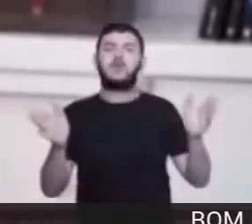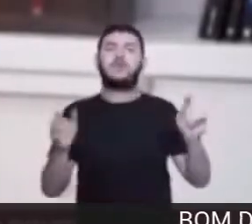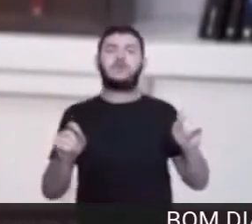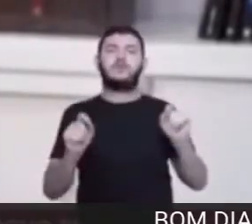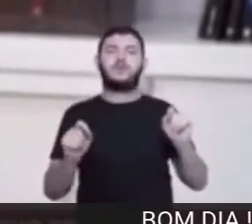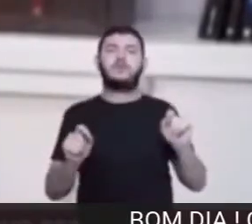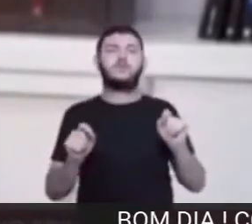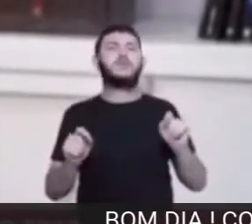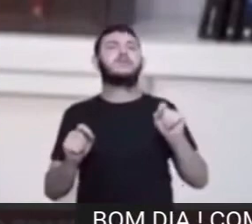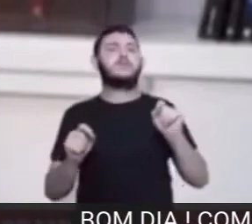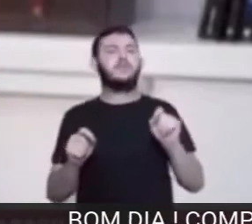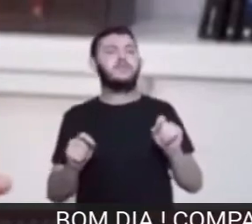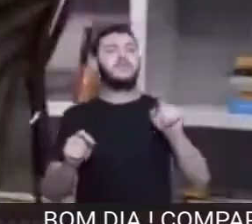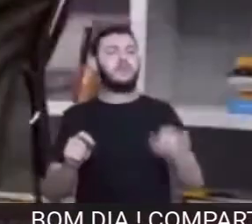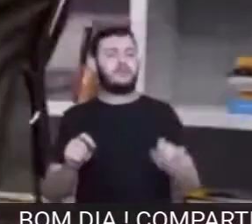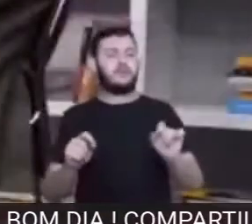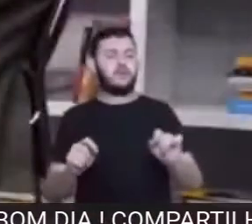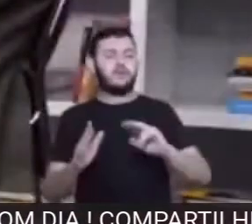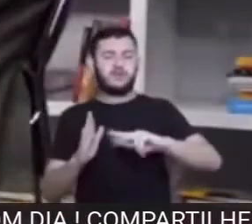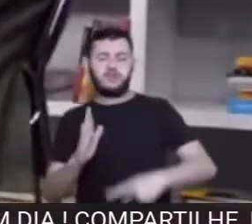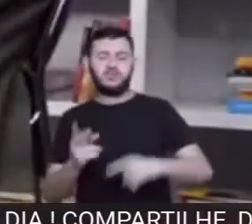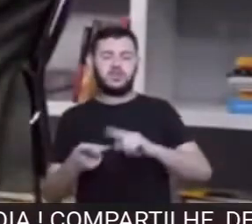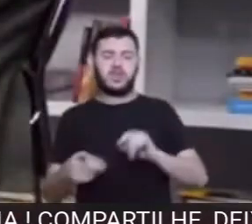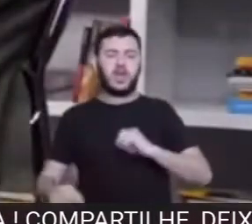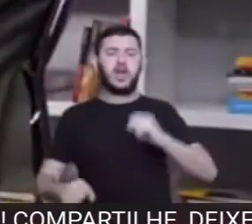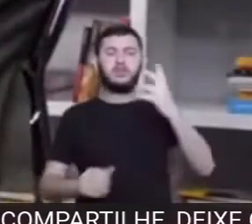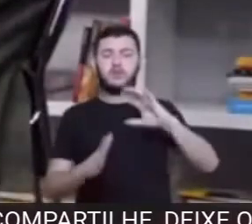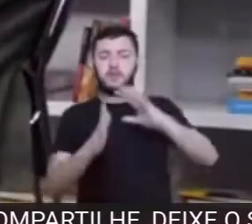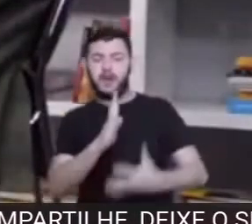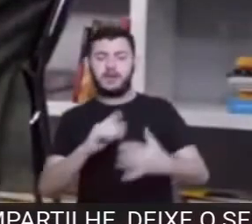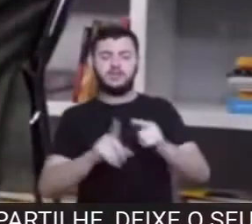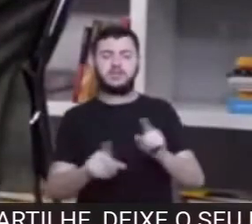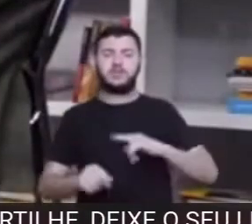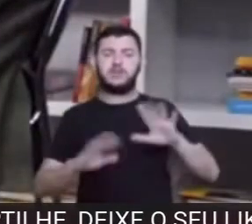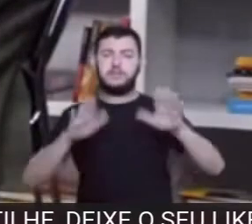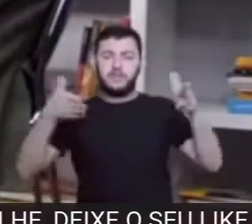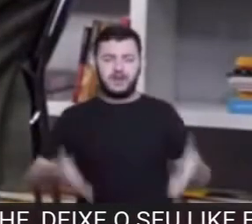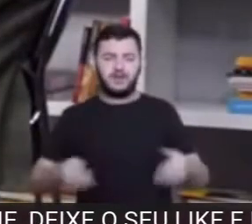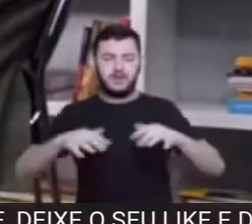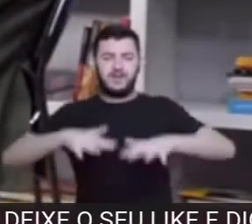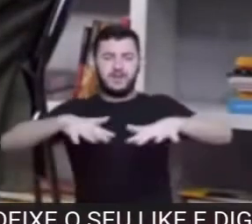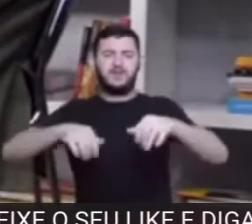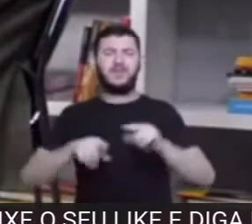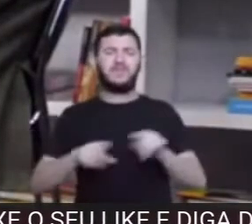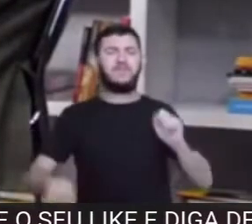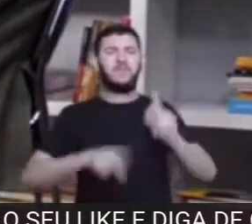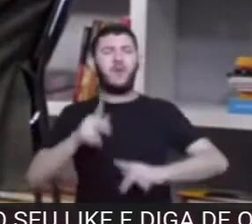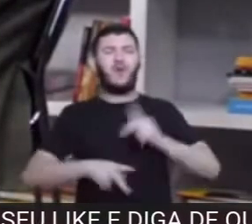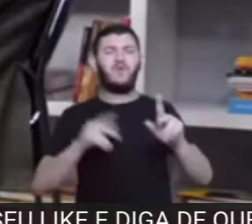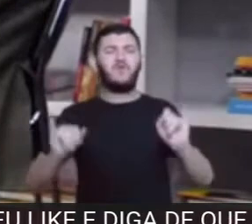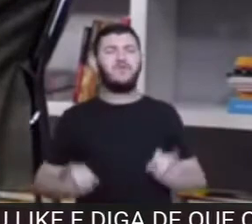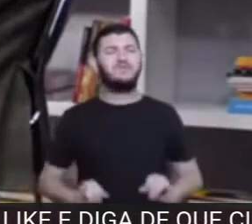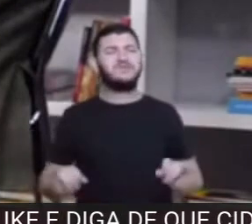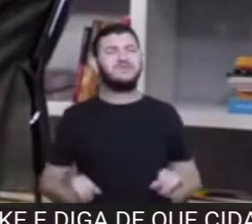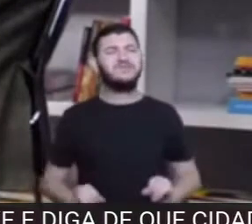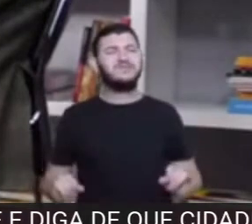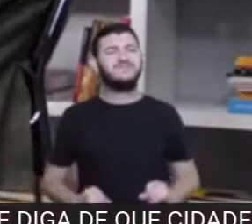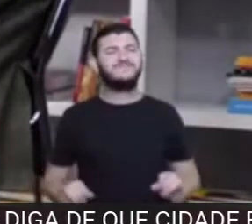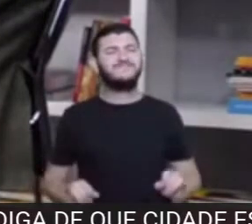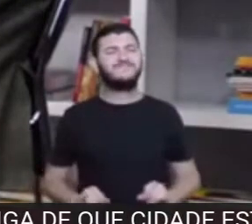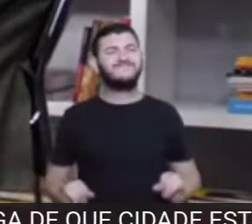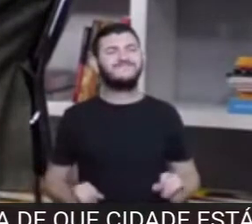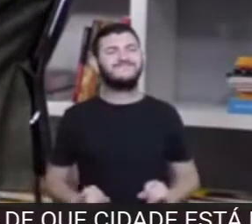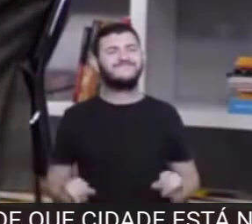movimento sindical, sabe? E o povo está muito sofrido. O povo está muito sofrido. Eu tenho 75 anos,